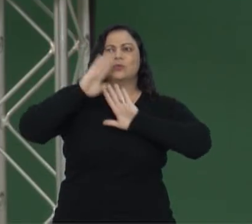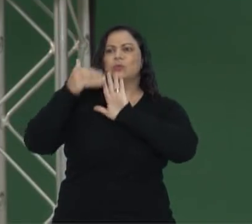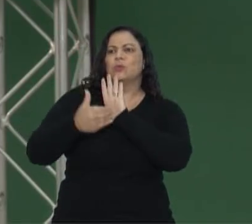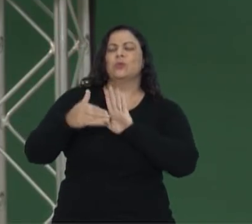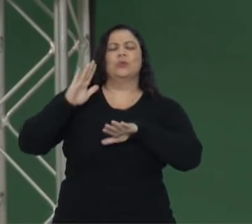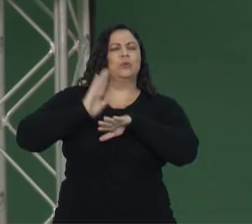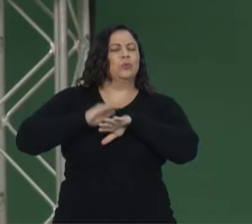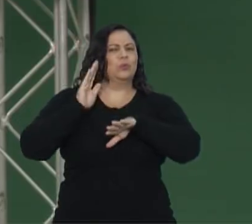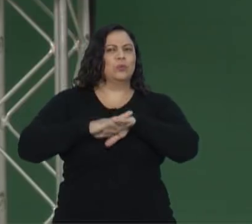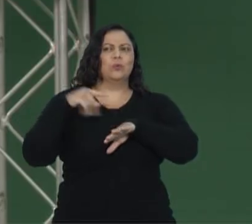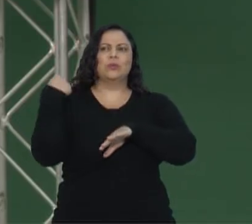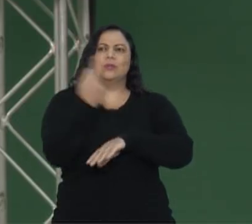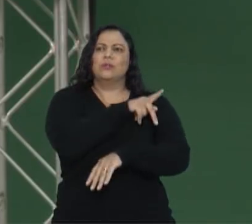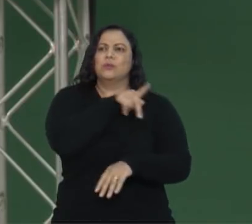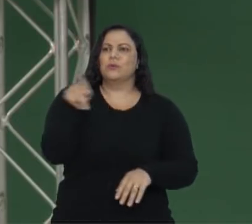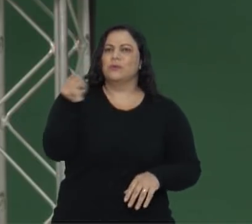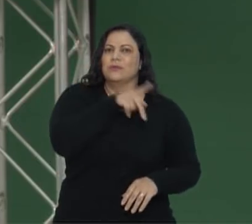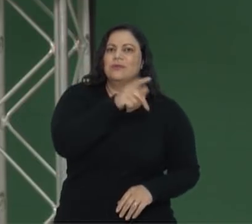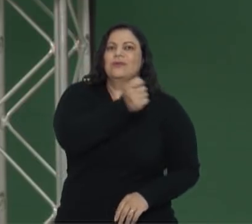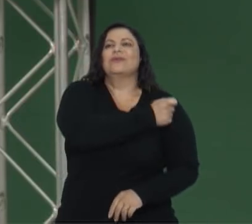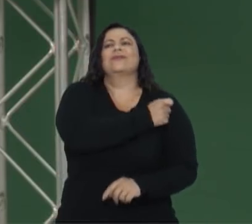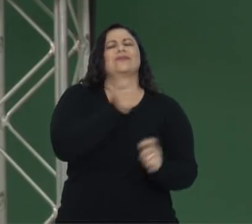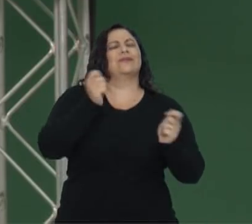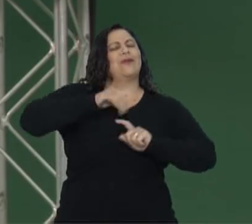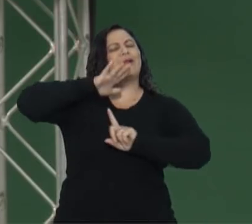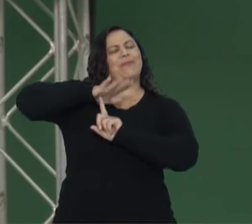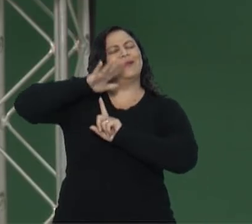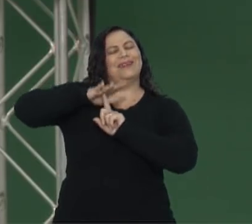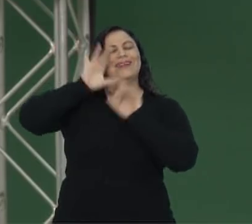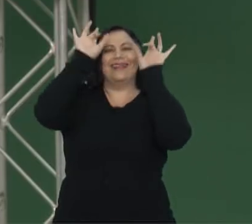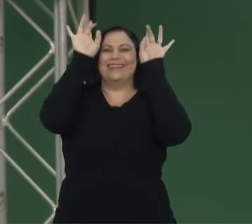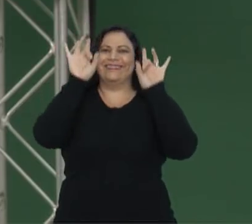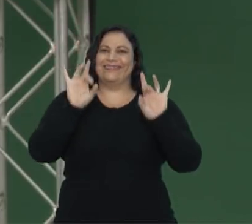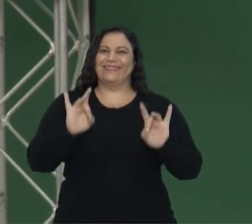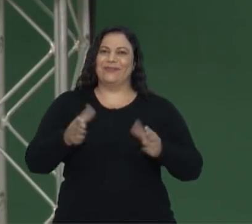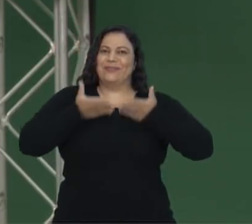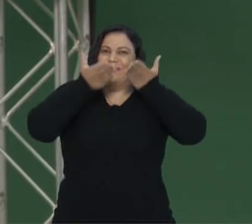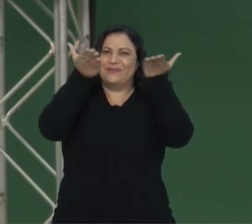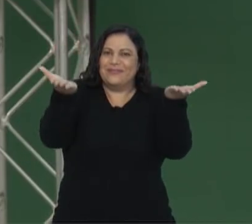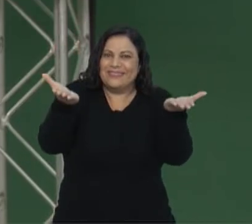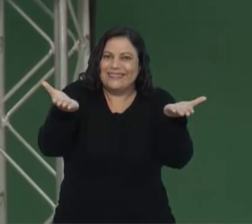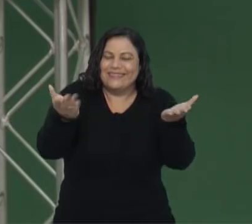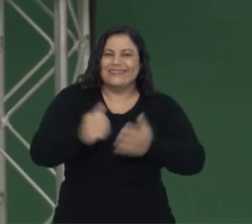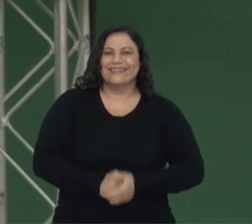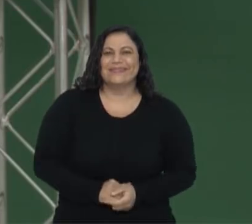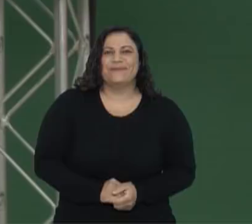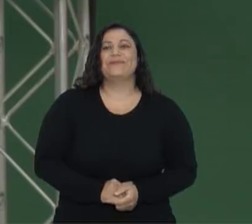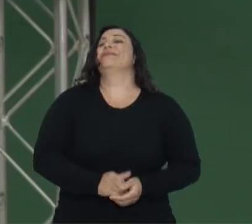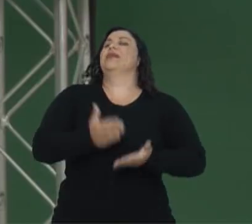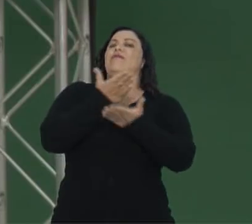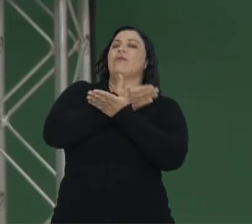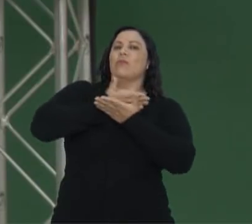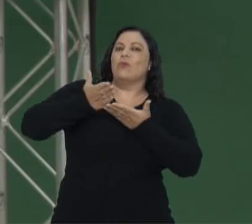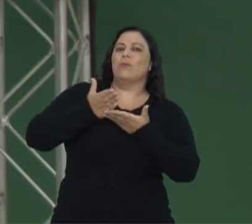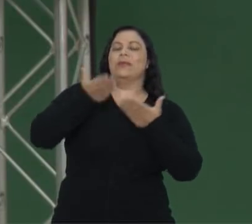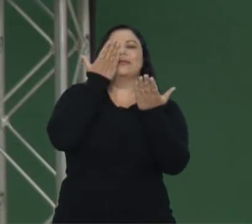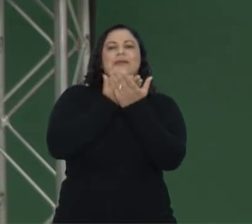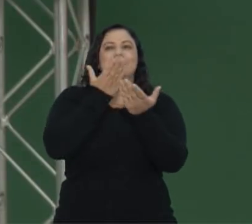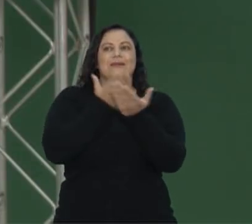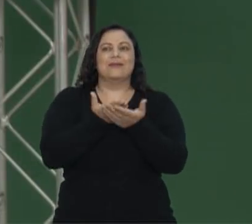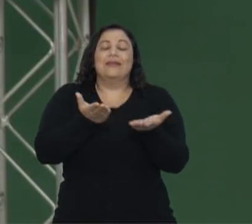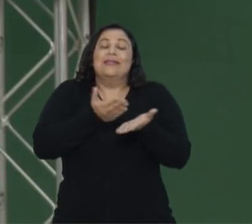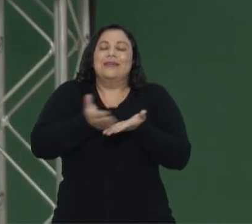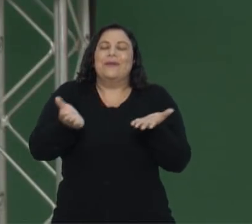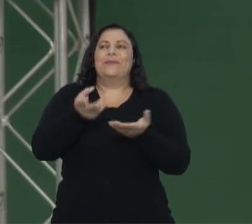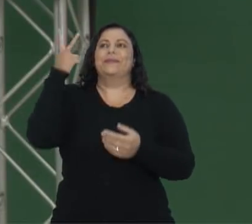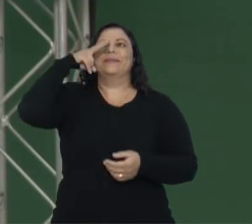nós professores do Aula Paraná nós fazemos, é especialmente para vocês. Então vamos começar a nossa aula? Sempre a gente começa